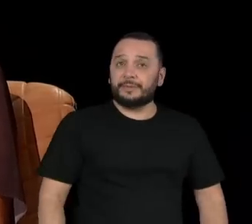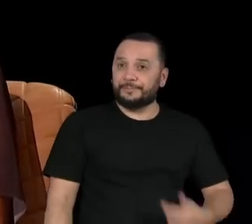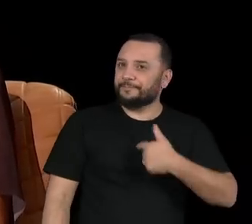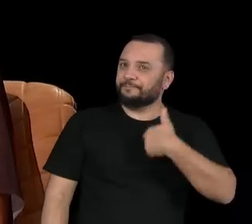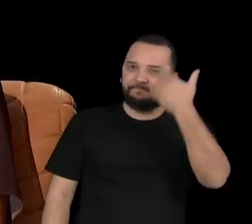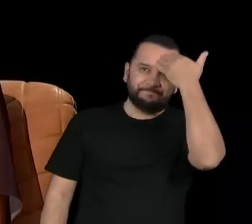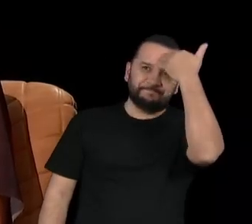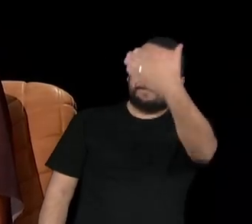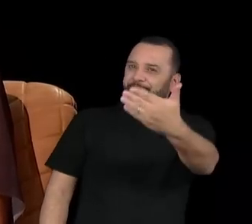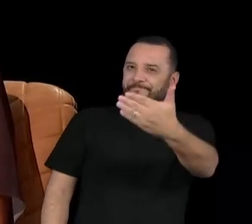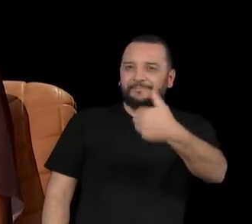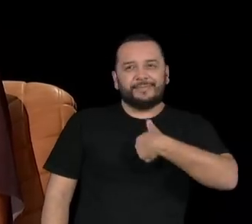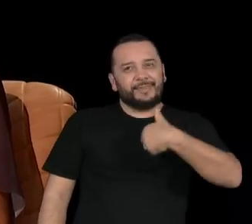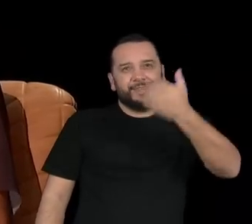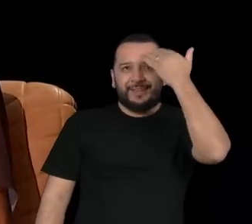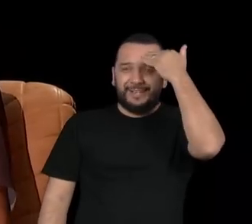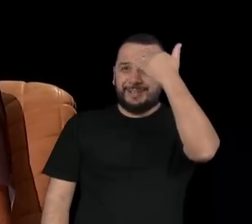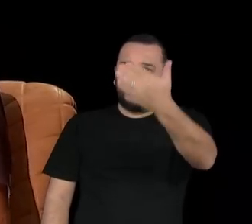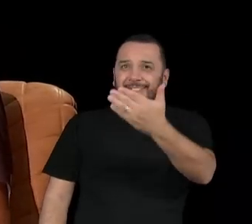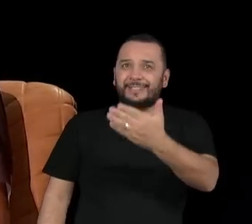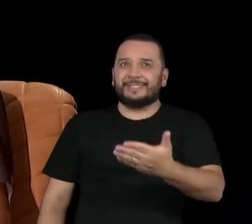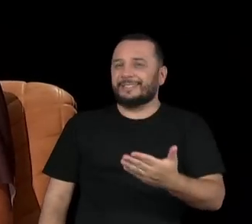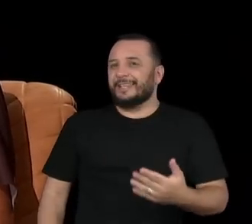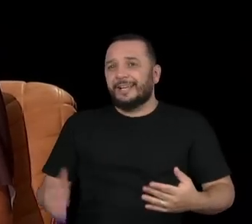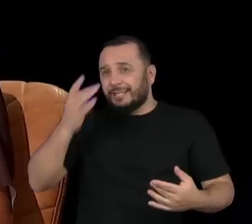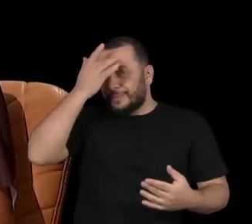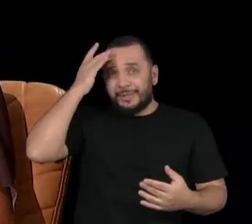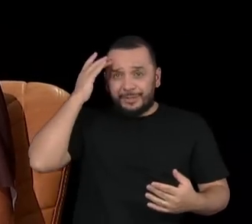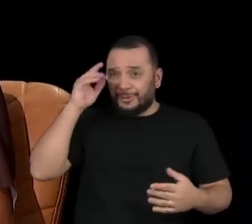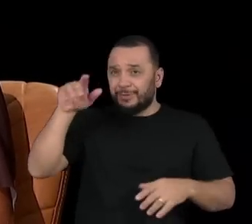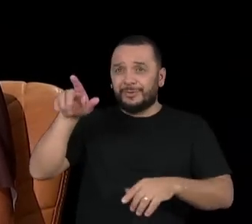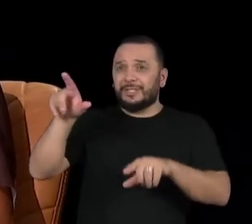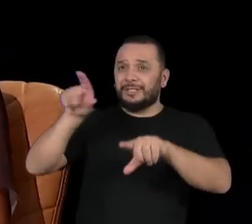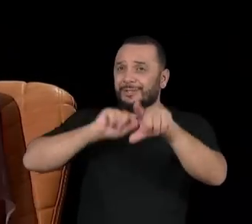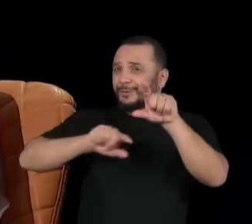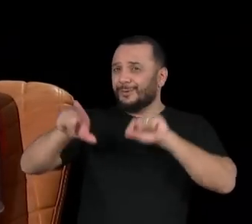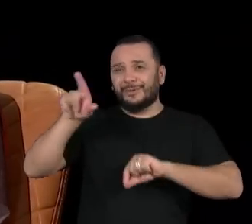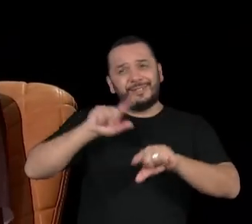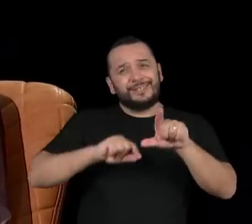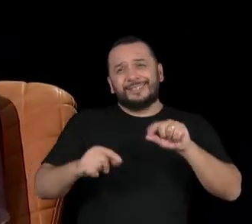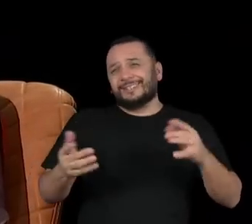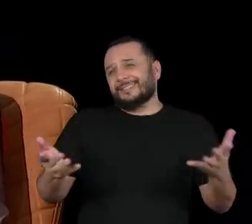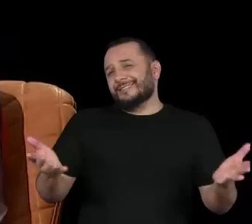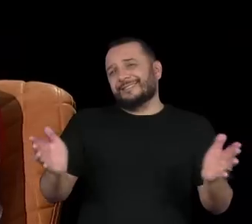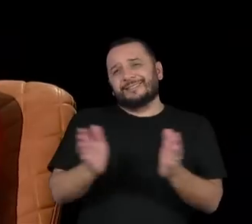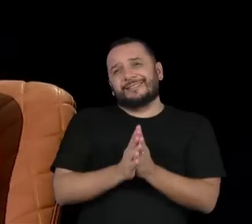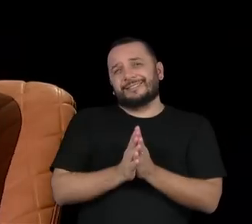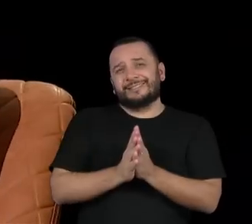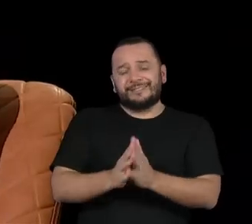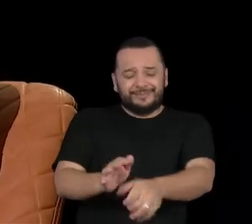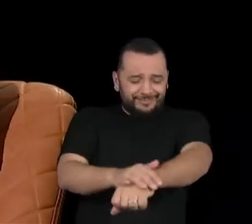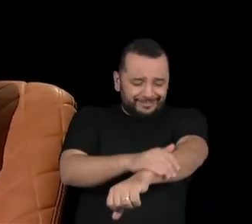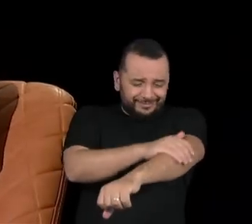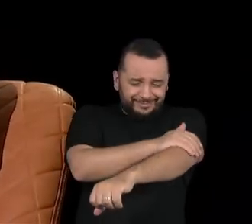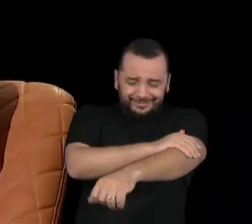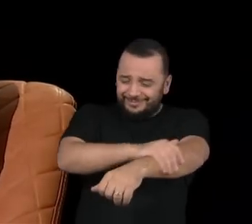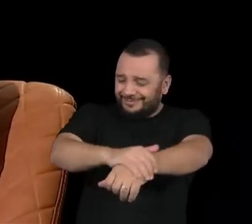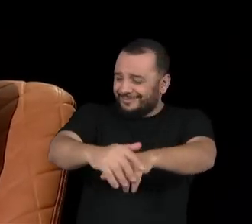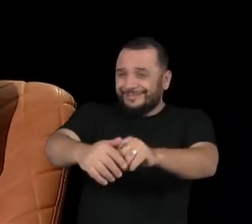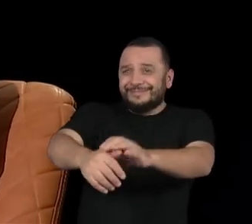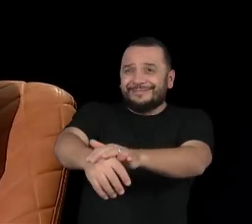encontro. Eu que tenho que agradecer e as pessoas que vocês chamaram, que, olha só, fiquei toda